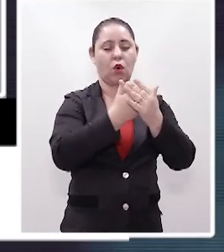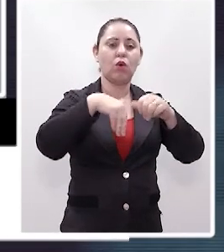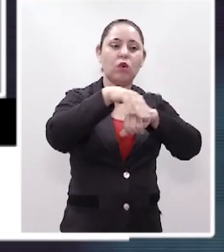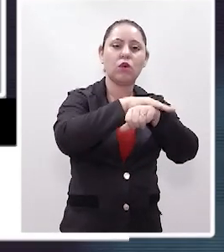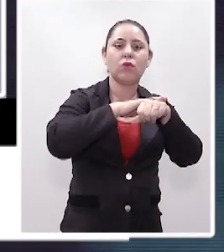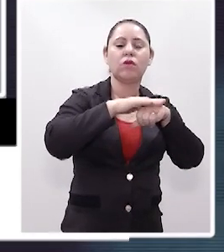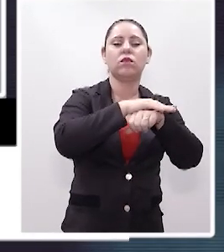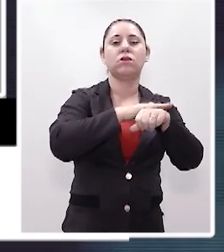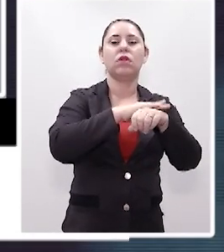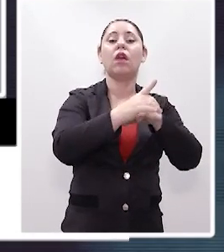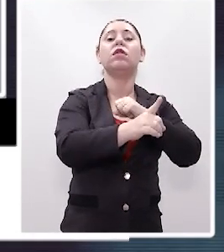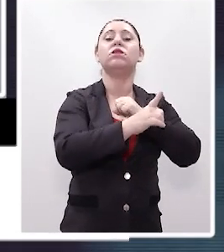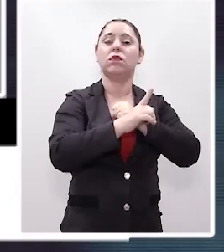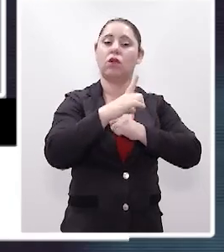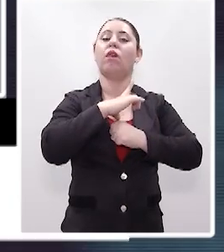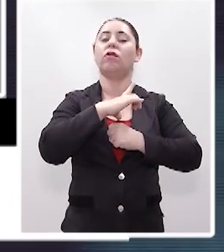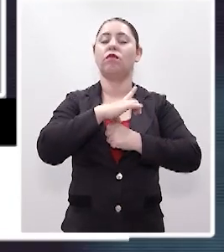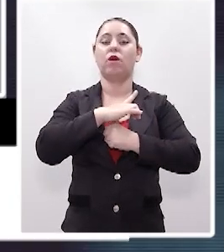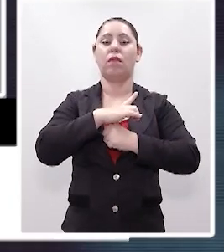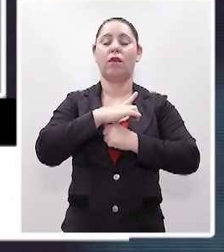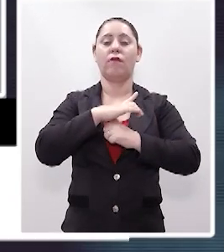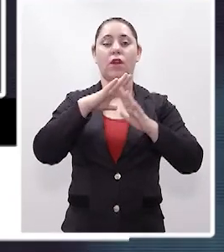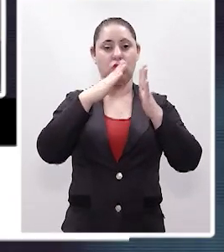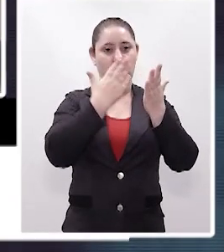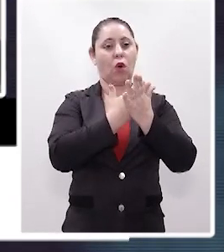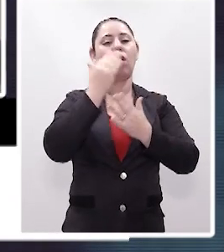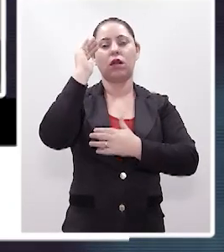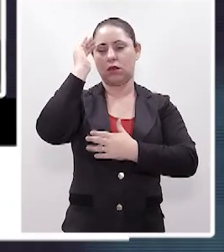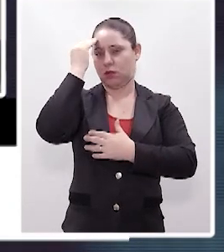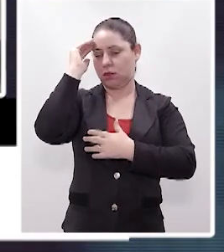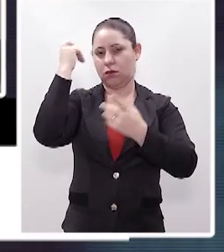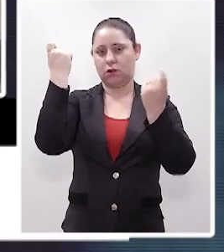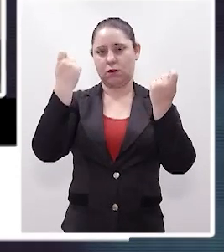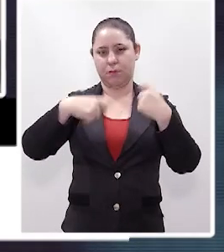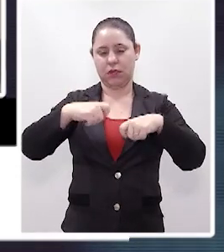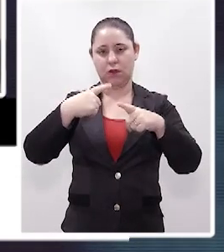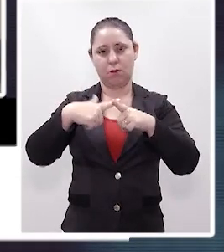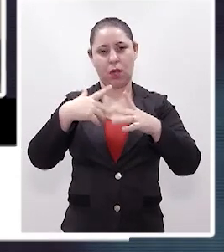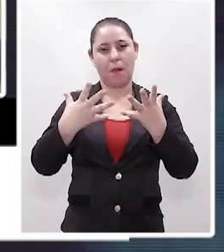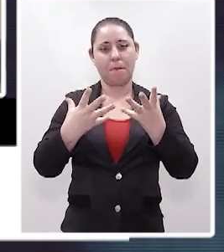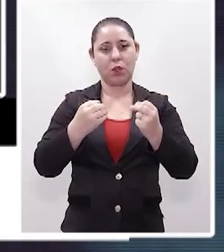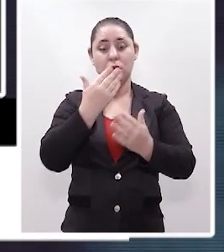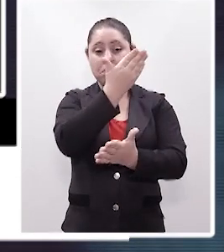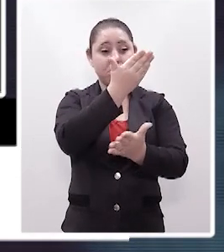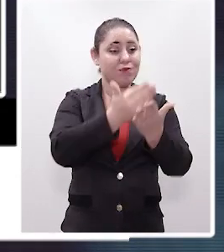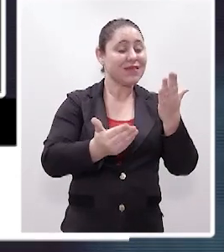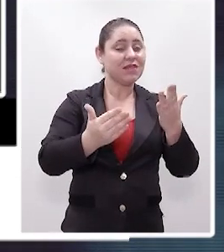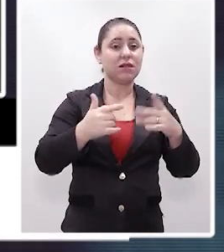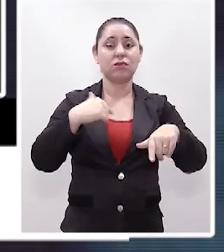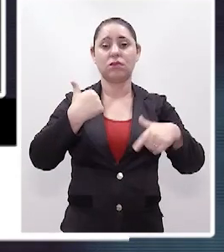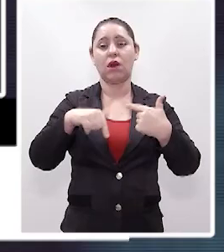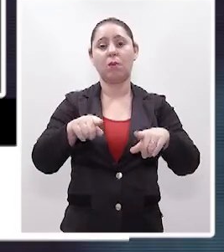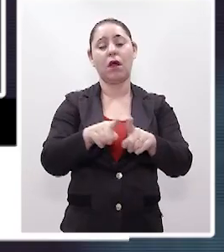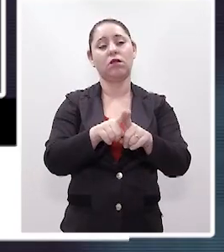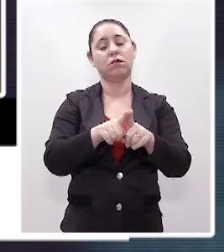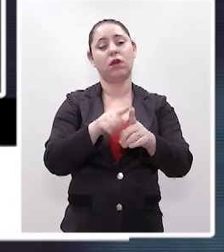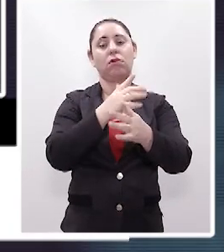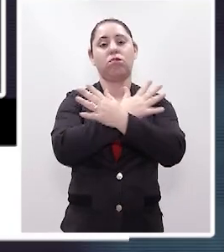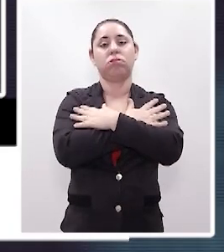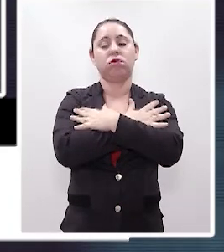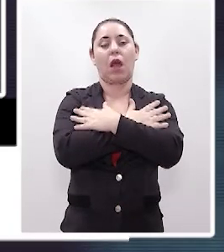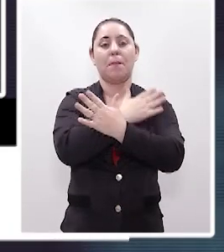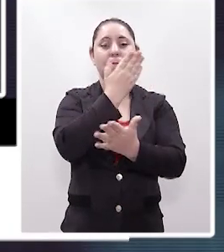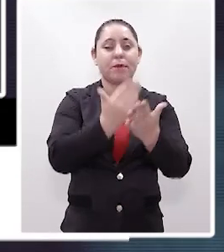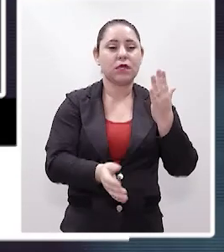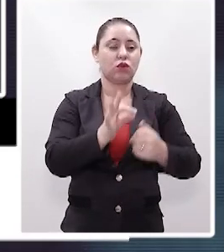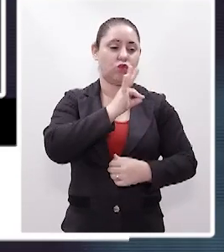escola, conversaram e foram atendidos. A escola entendeu a necessidade, porque muitos também perderam seus empregos, perderam